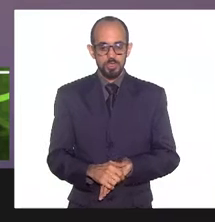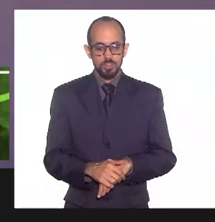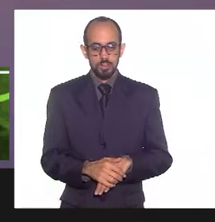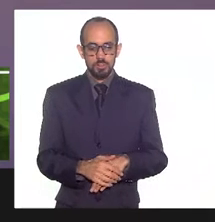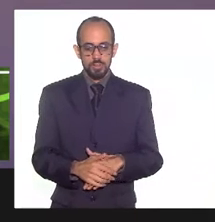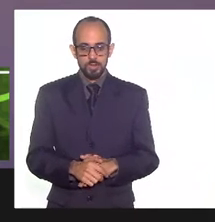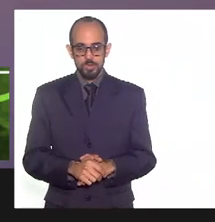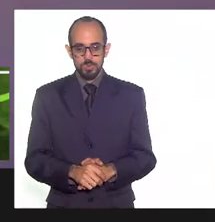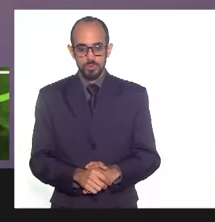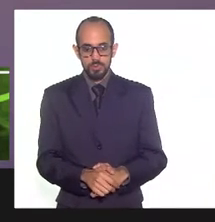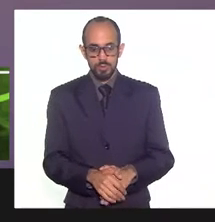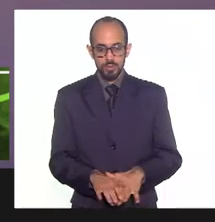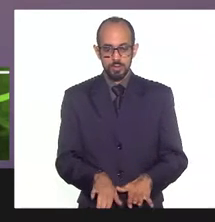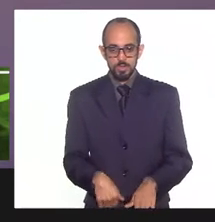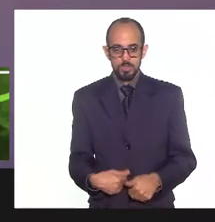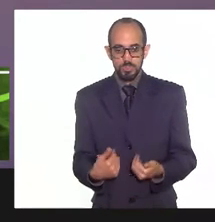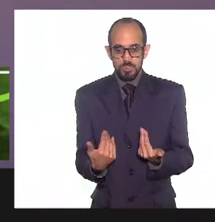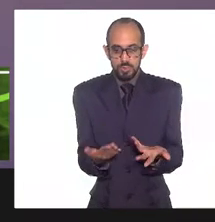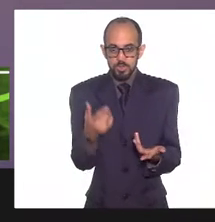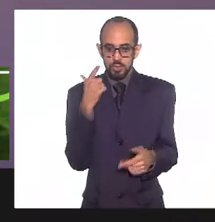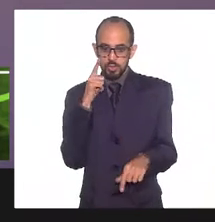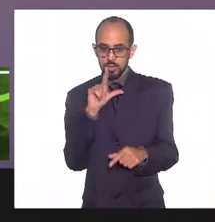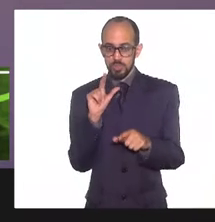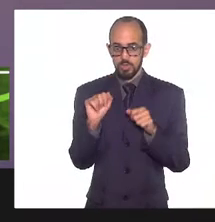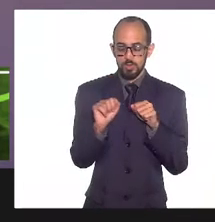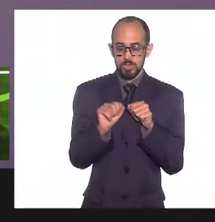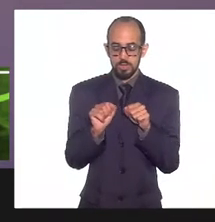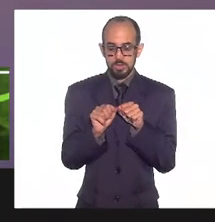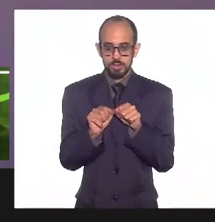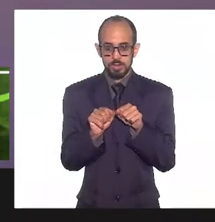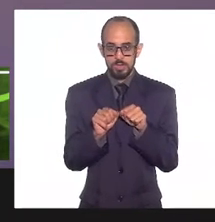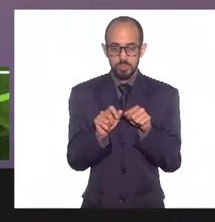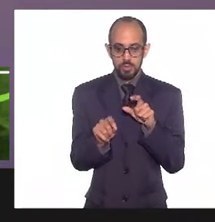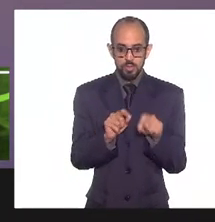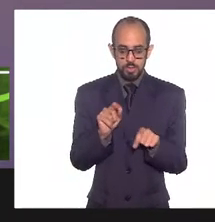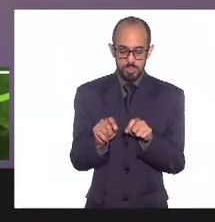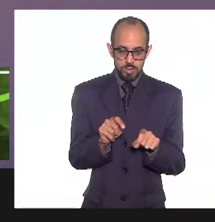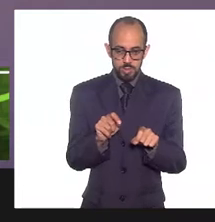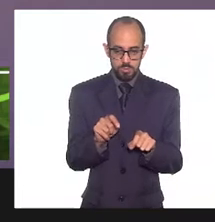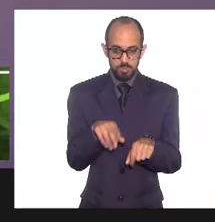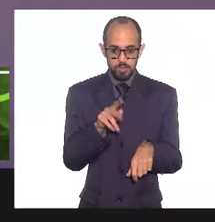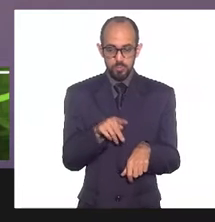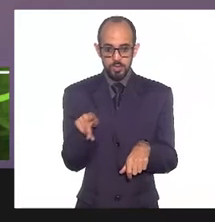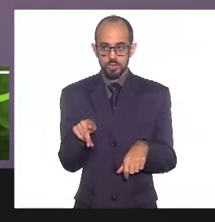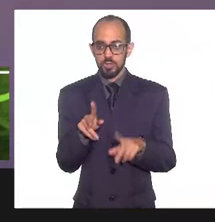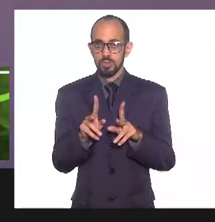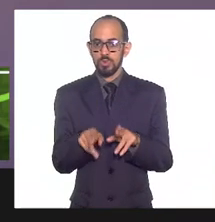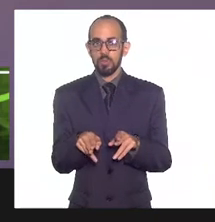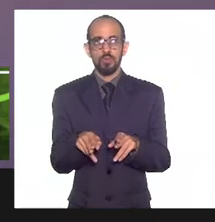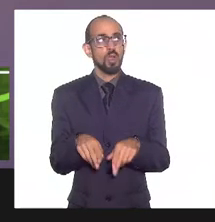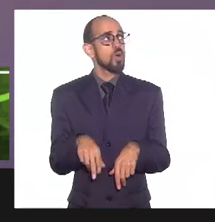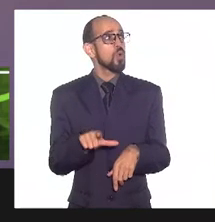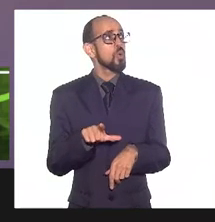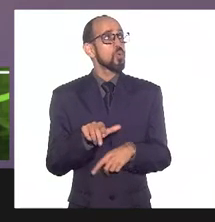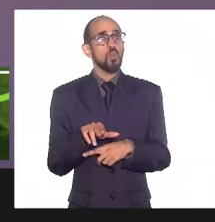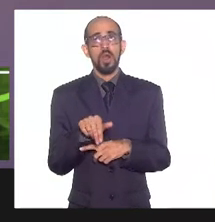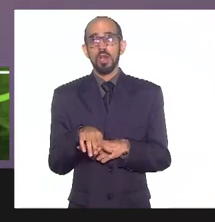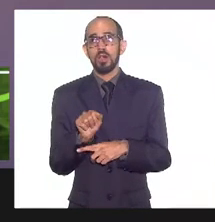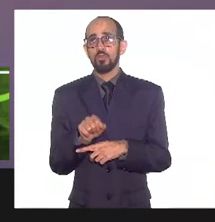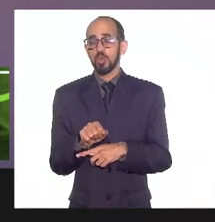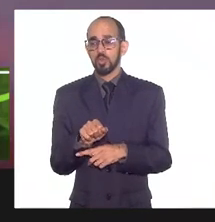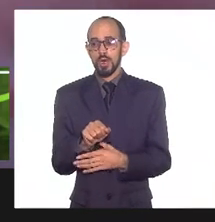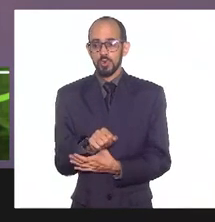a gente conseguiu fazer então com que professores como noana bela gaia que tem 85